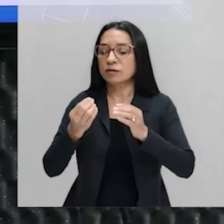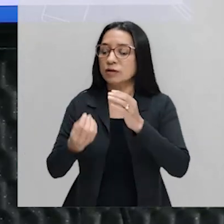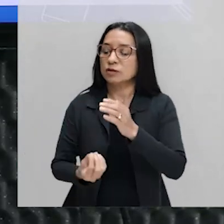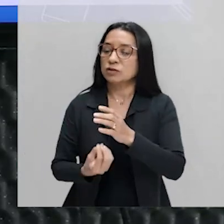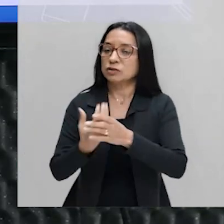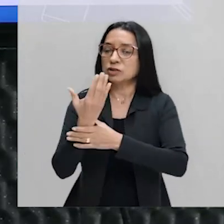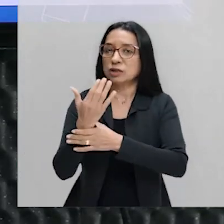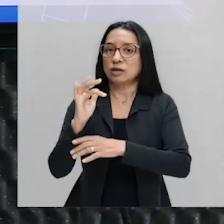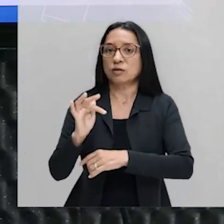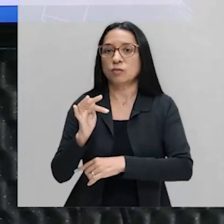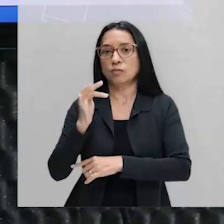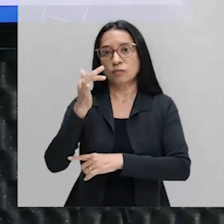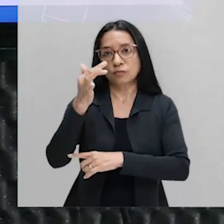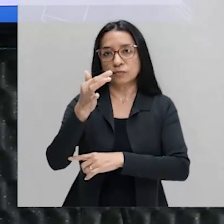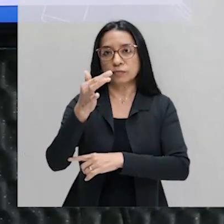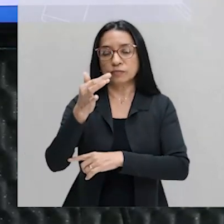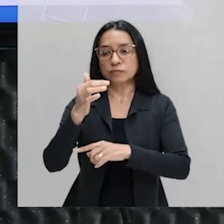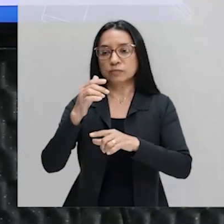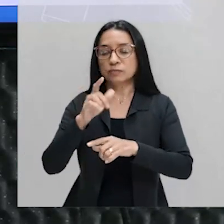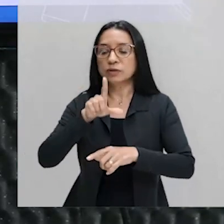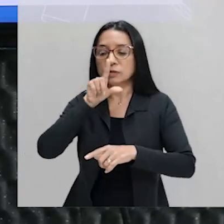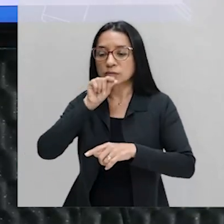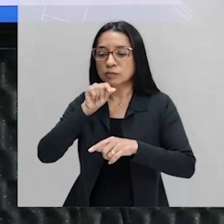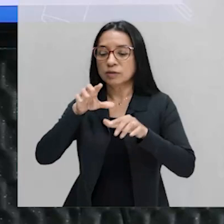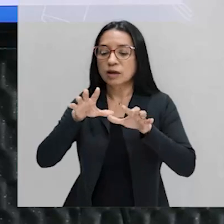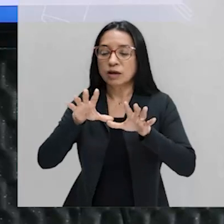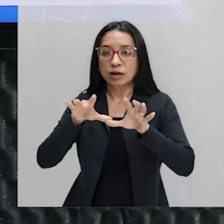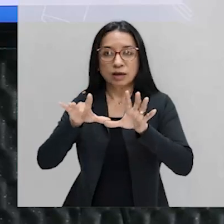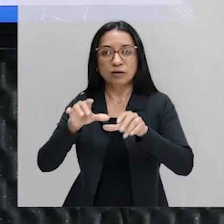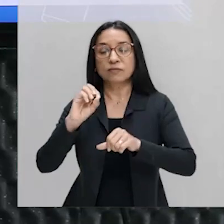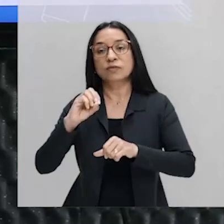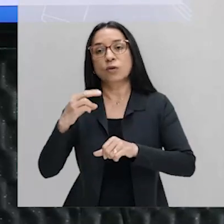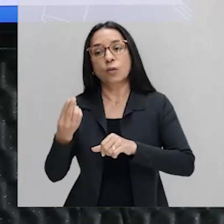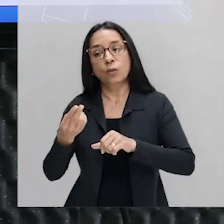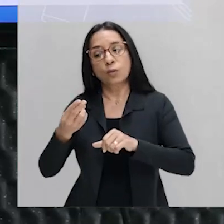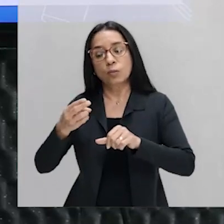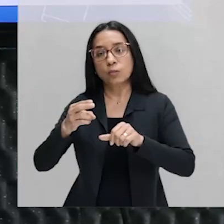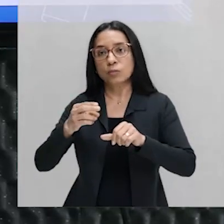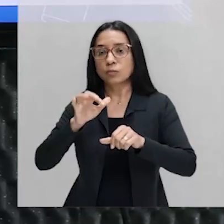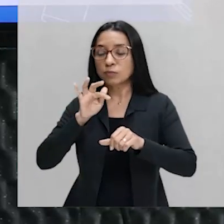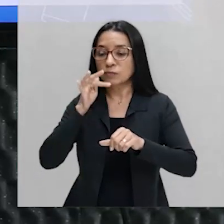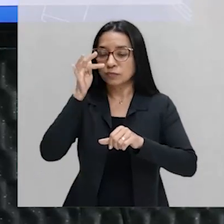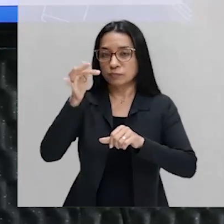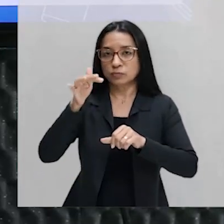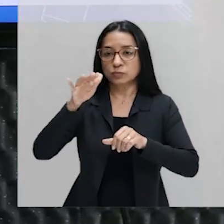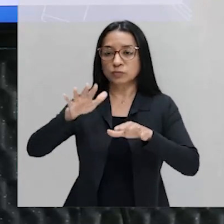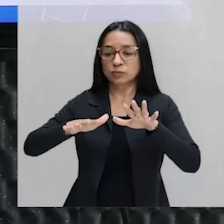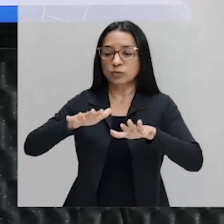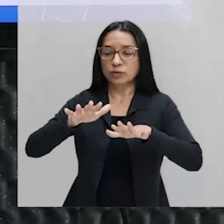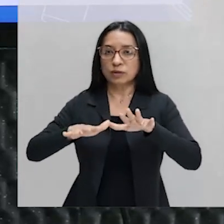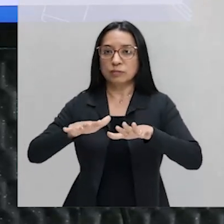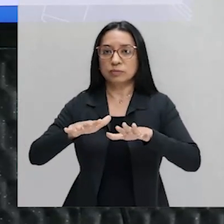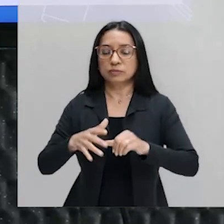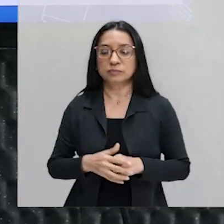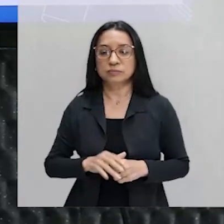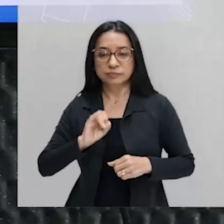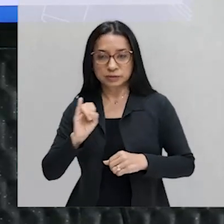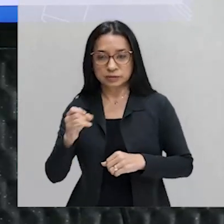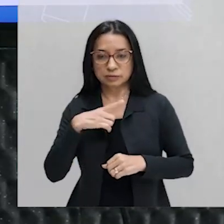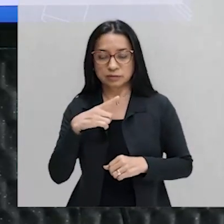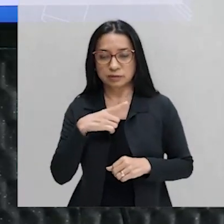gerar o futuro, a futura ave ou o futuro réptil, tá? Então, vamos lá. Se eu